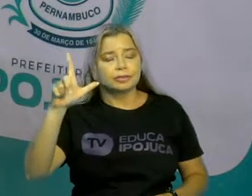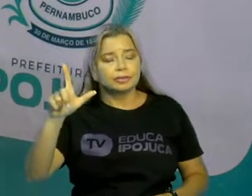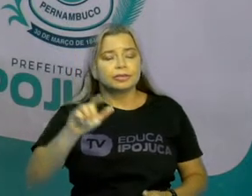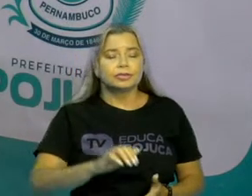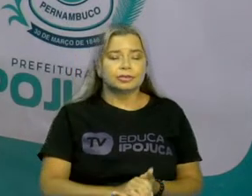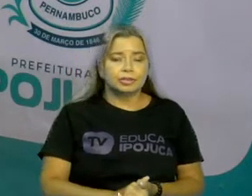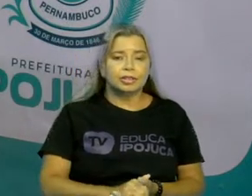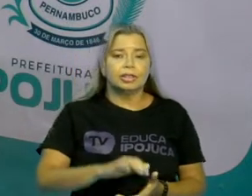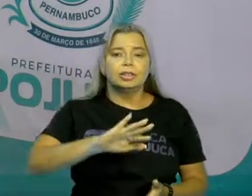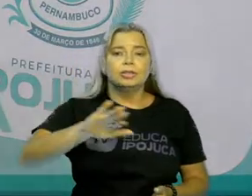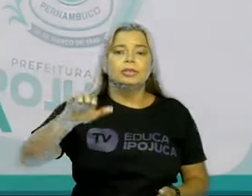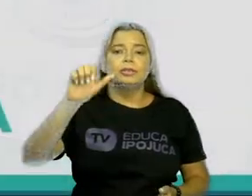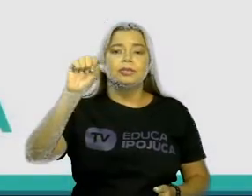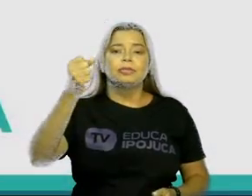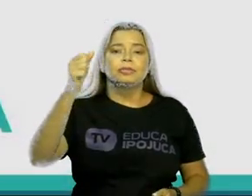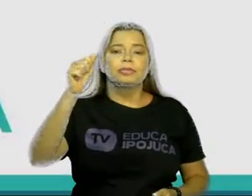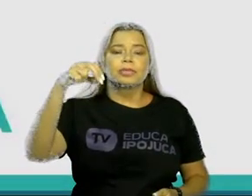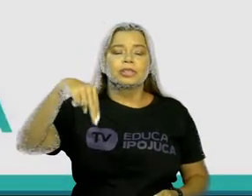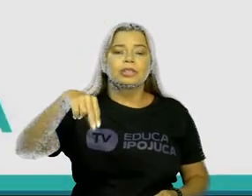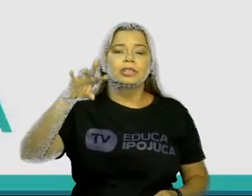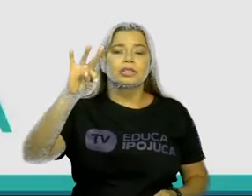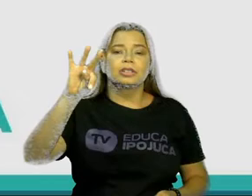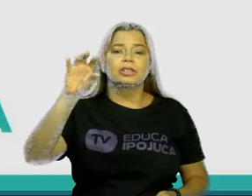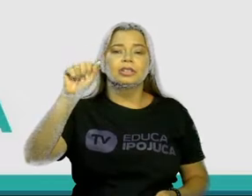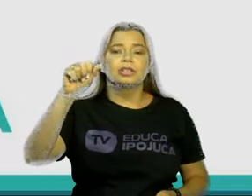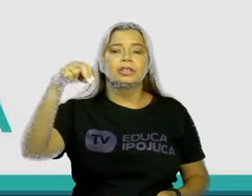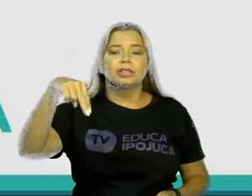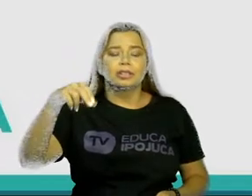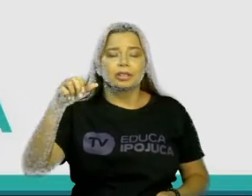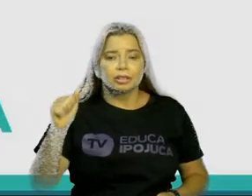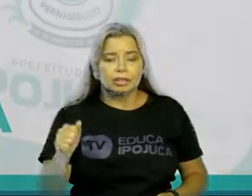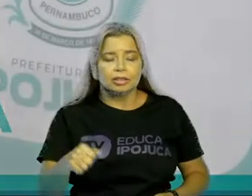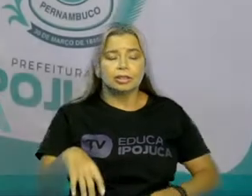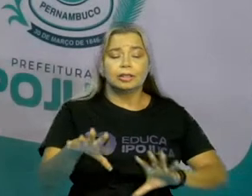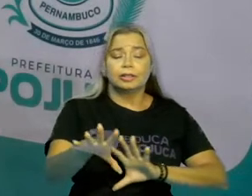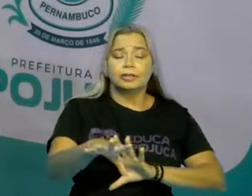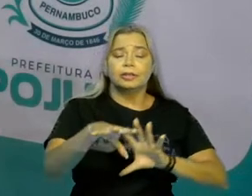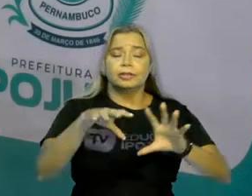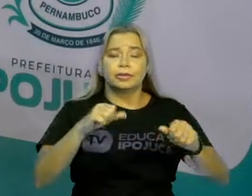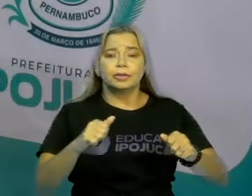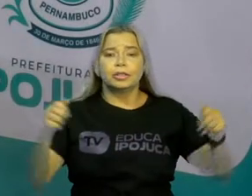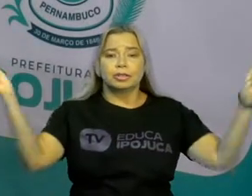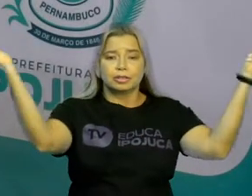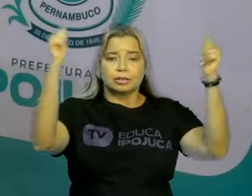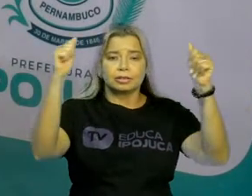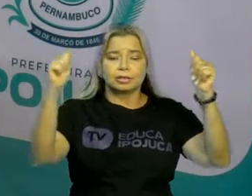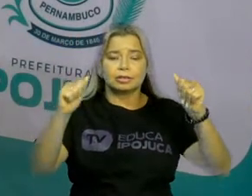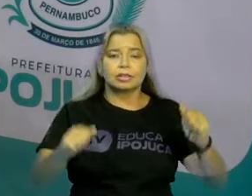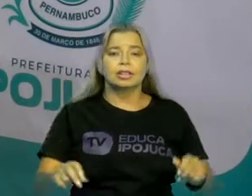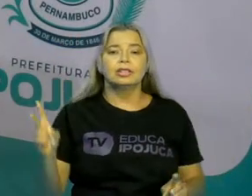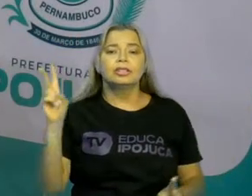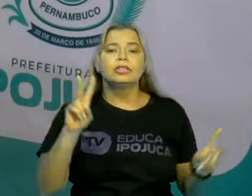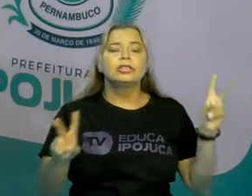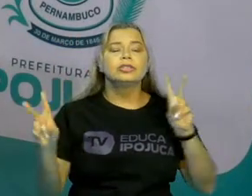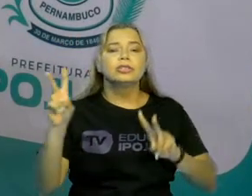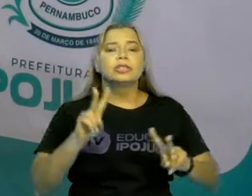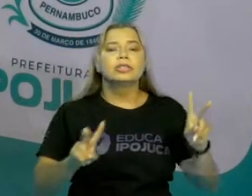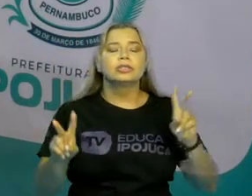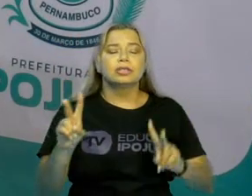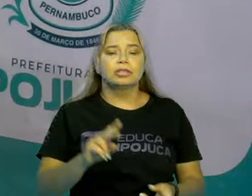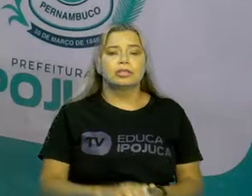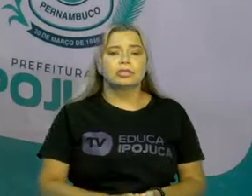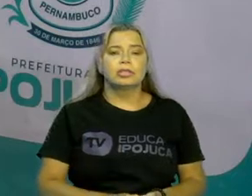arte com o tema Forma das Artes Visuais. Portanto, como é que são as formas das